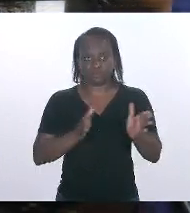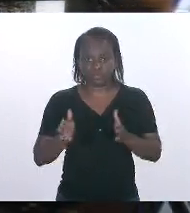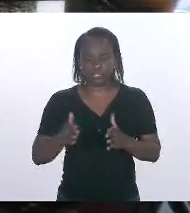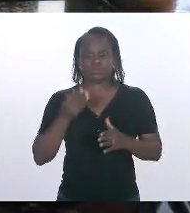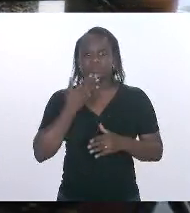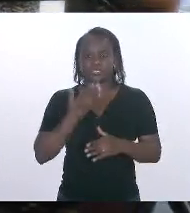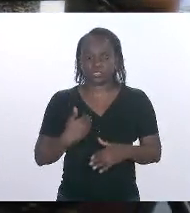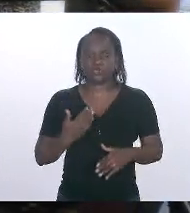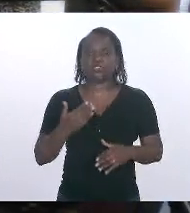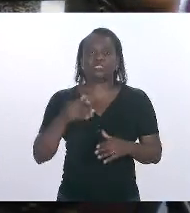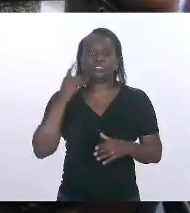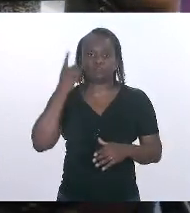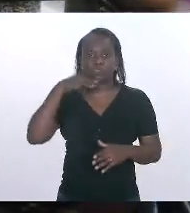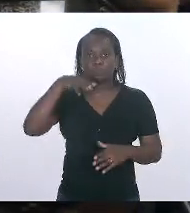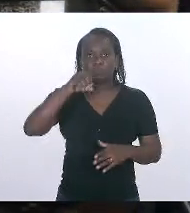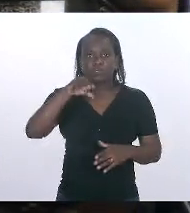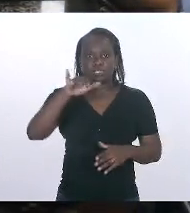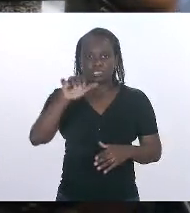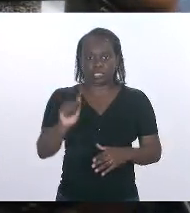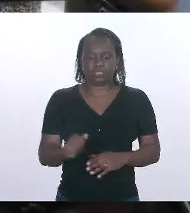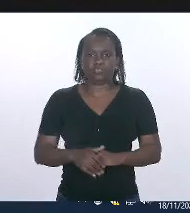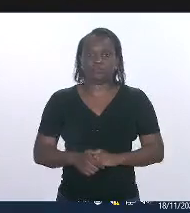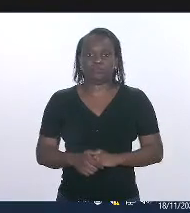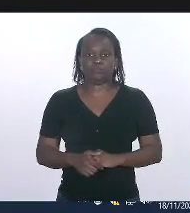ordem, deputada Mônica Francisco.